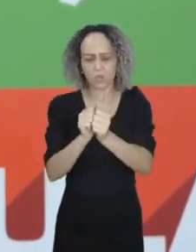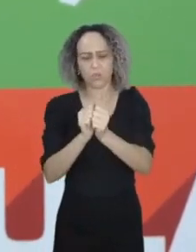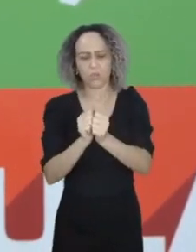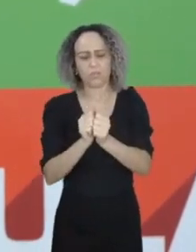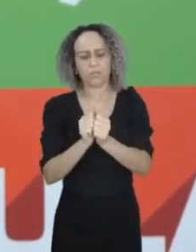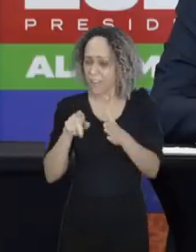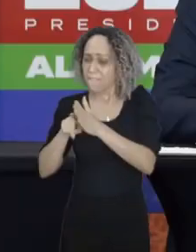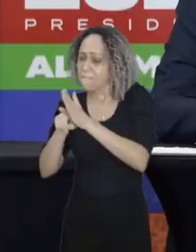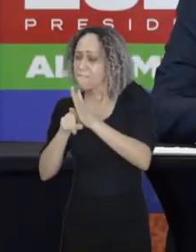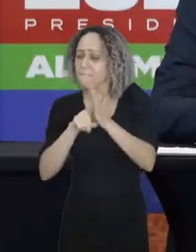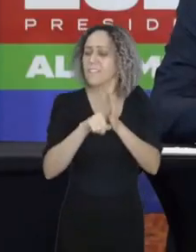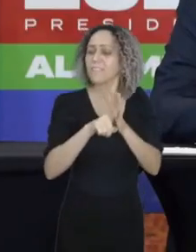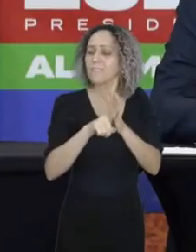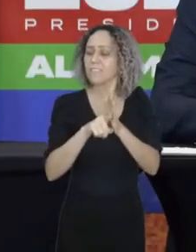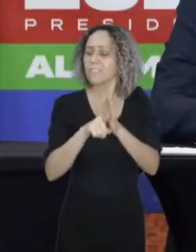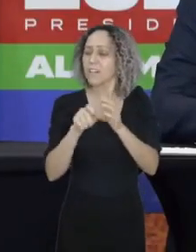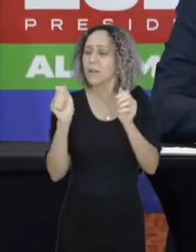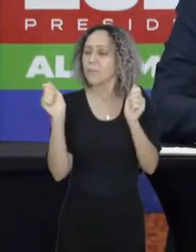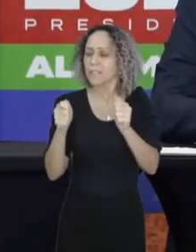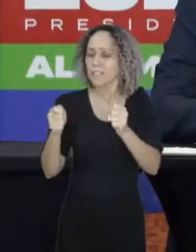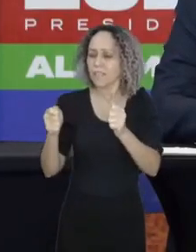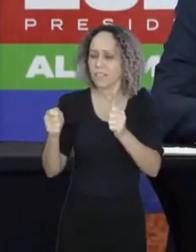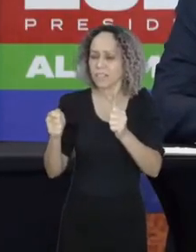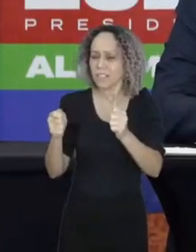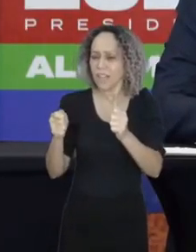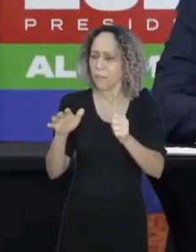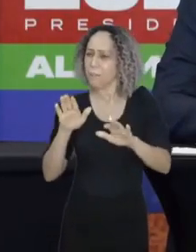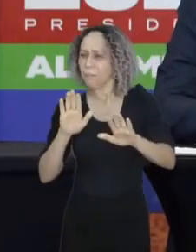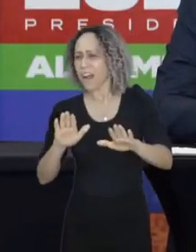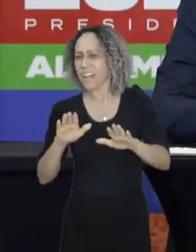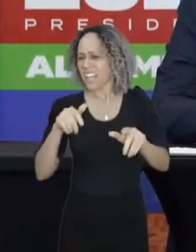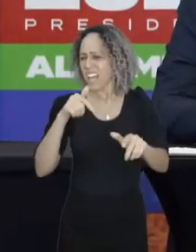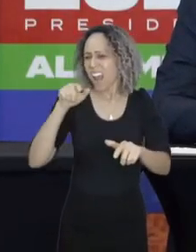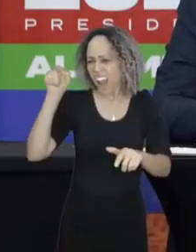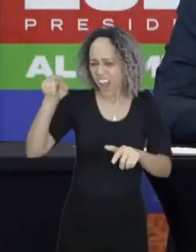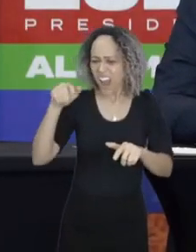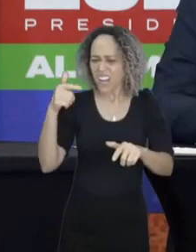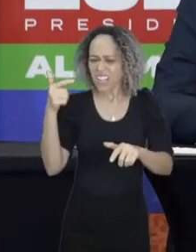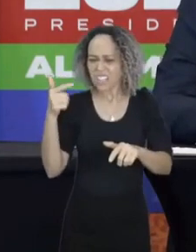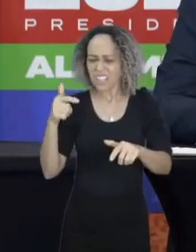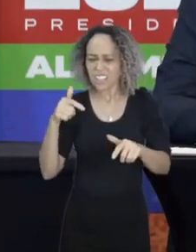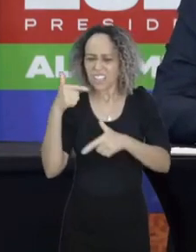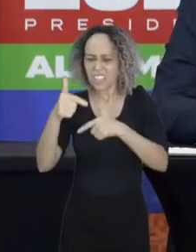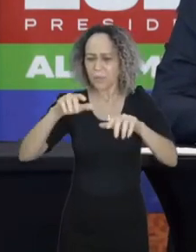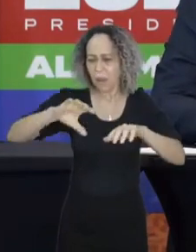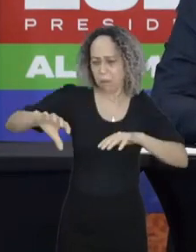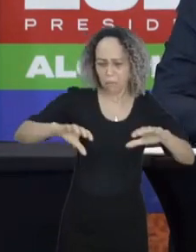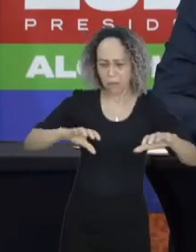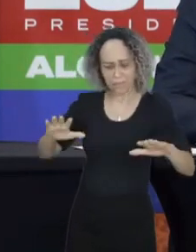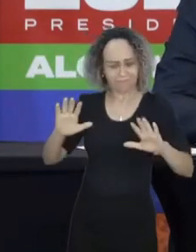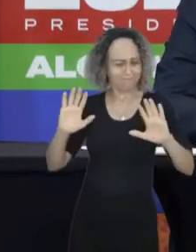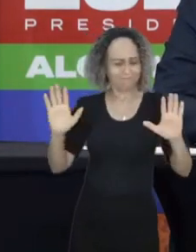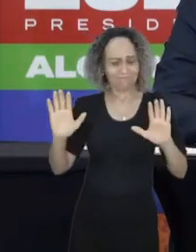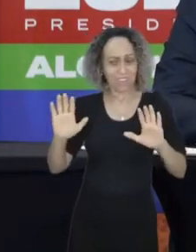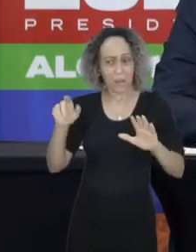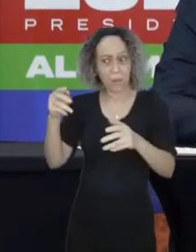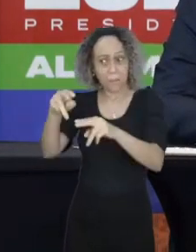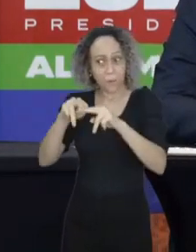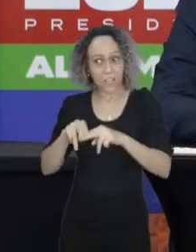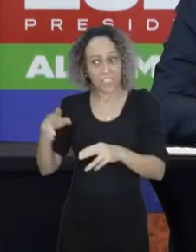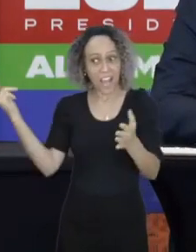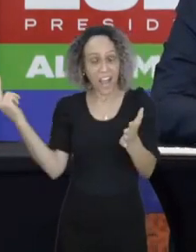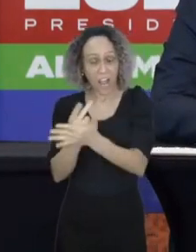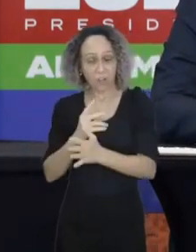tirar uma inteligência única a nossa inteligente até a integrada monitoramento Ao Combate movimentação financeira